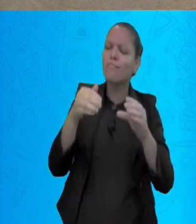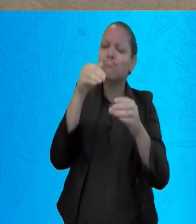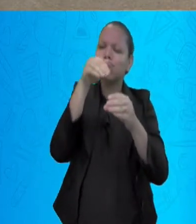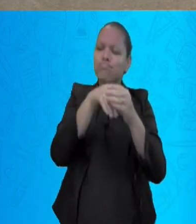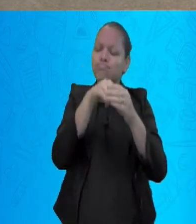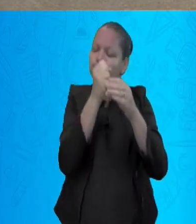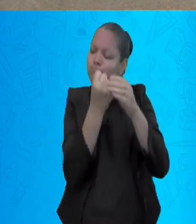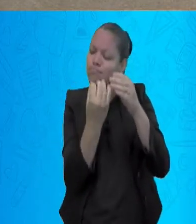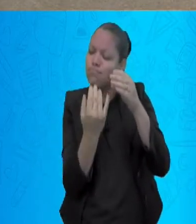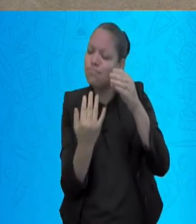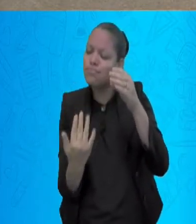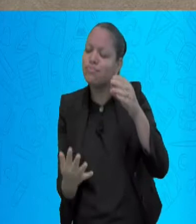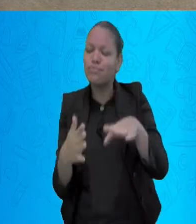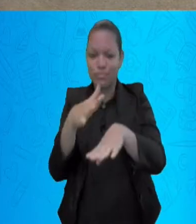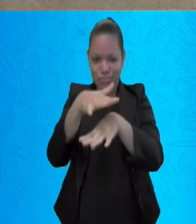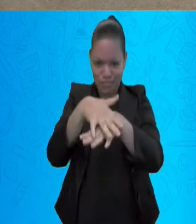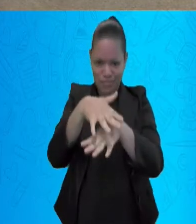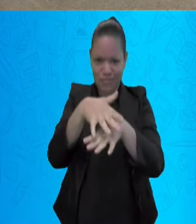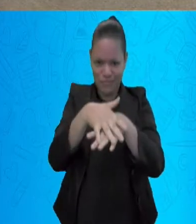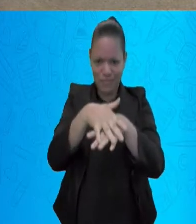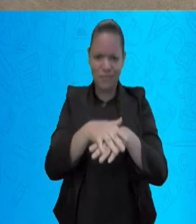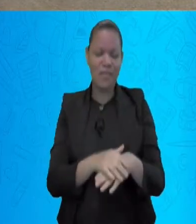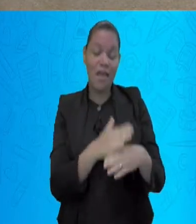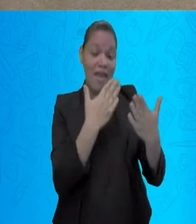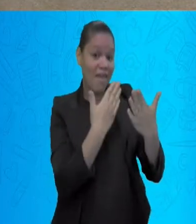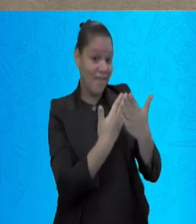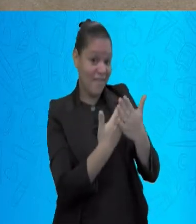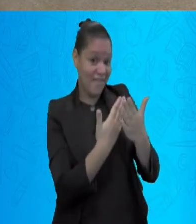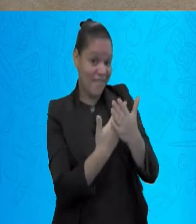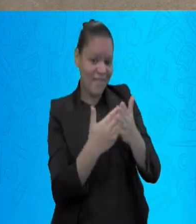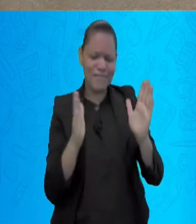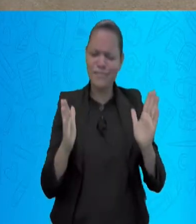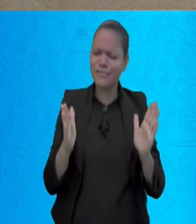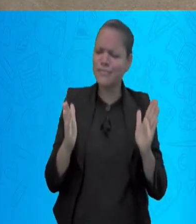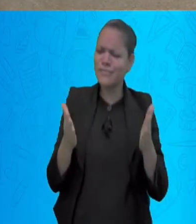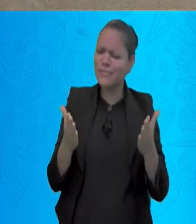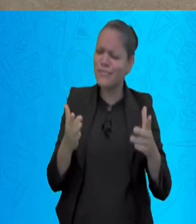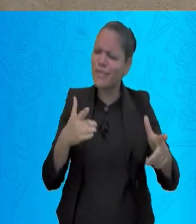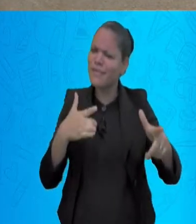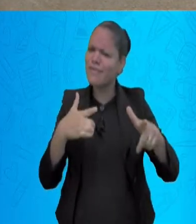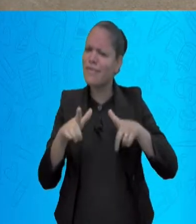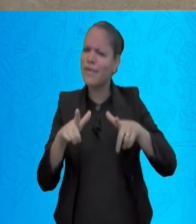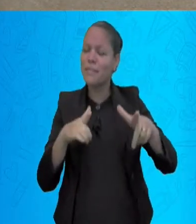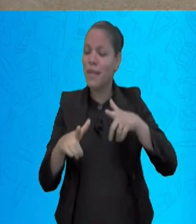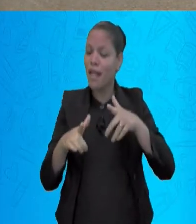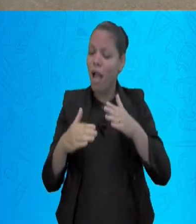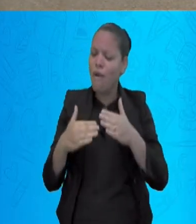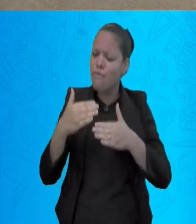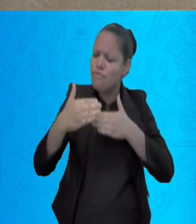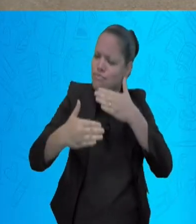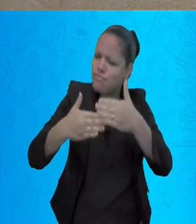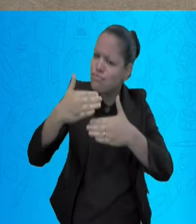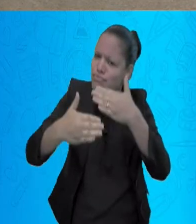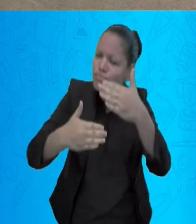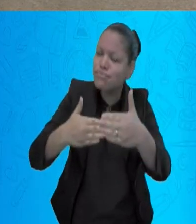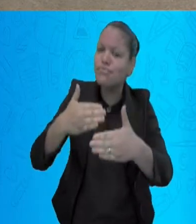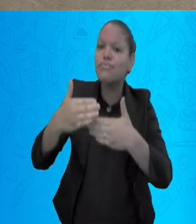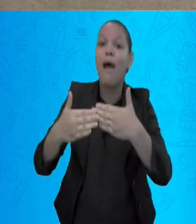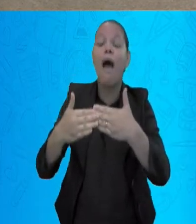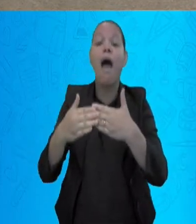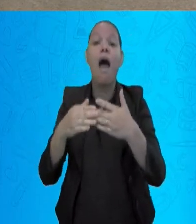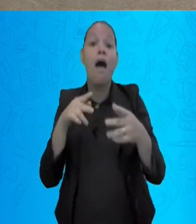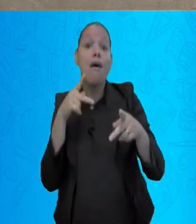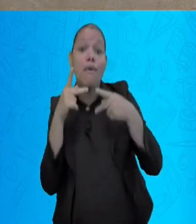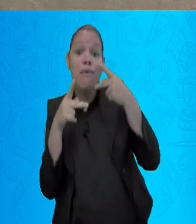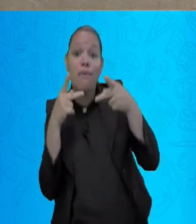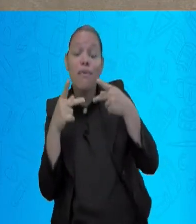matemática. Na aula de hoje, nós vamos trabalhar uma sequência falando sobre o material dourado. O material dourado vocês